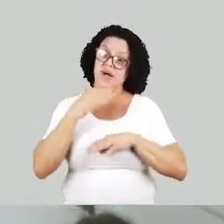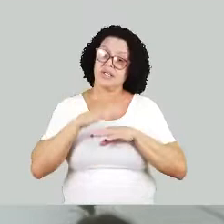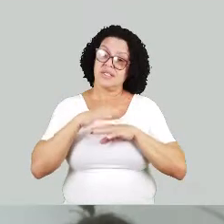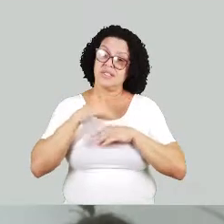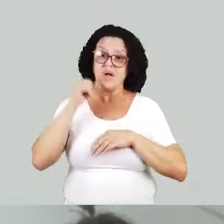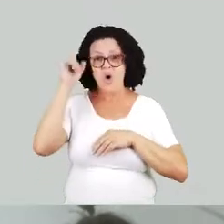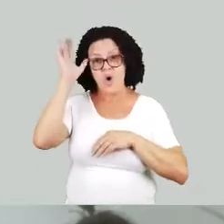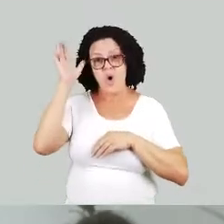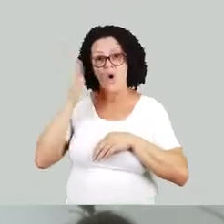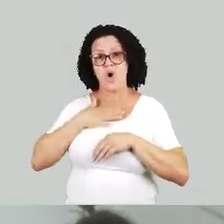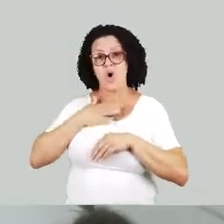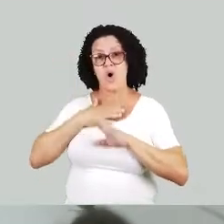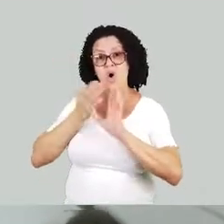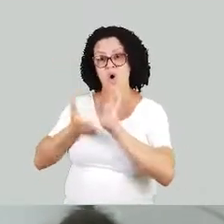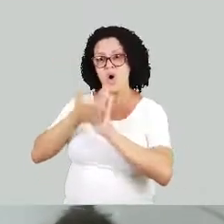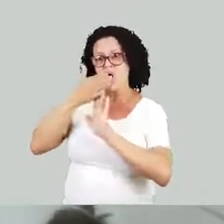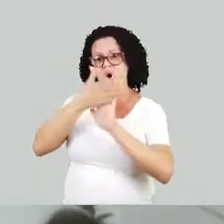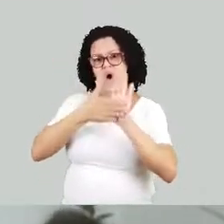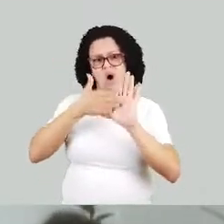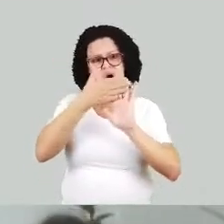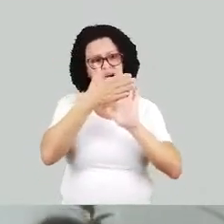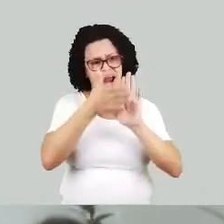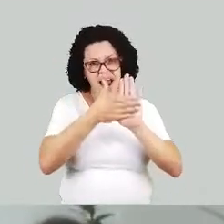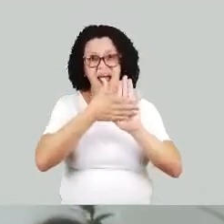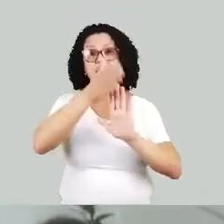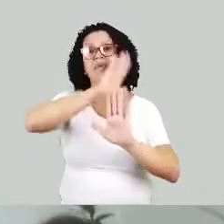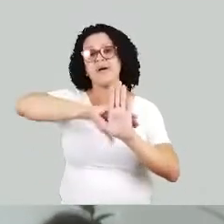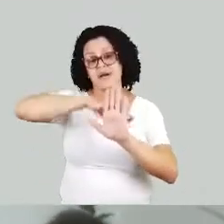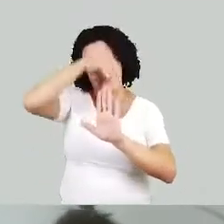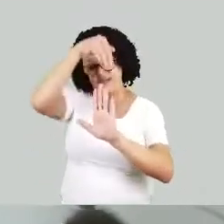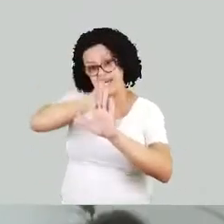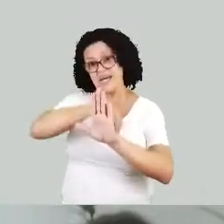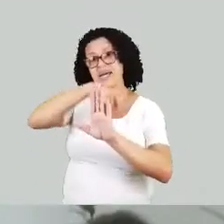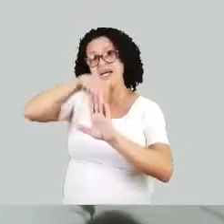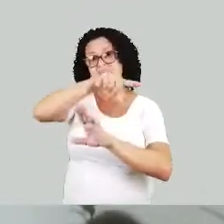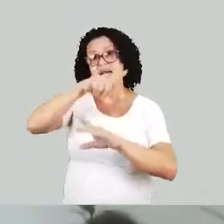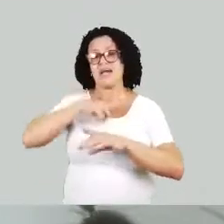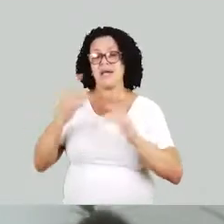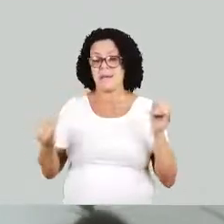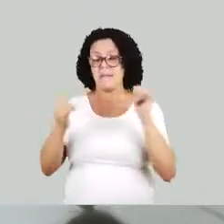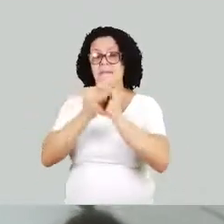nosso conhecimento, é importante a nossa aceitação e